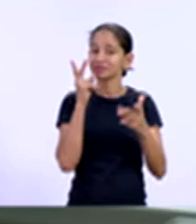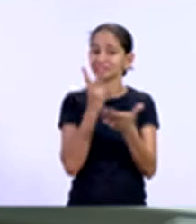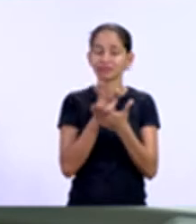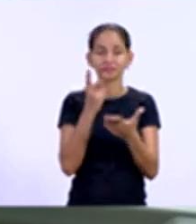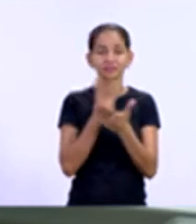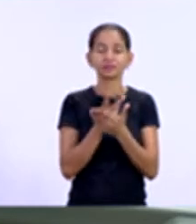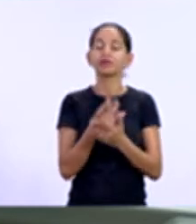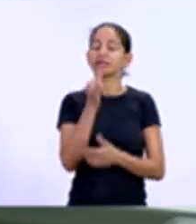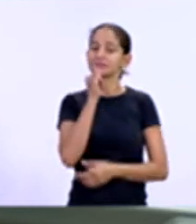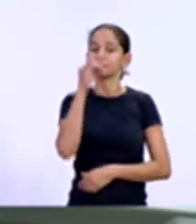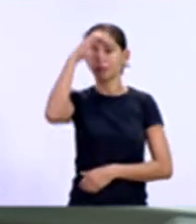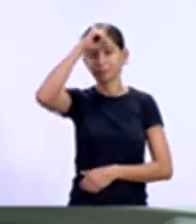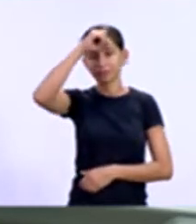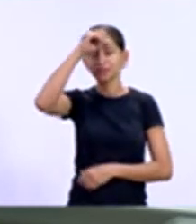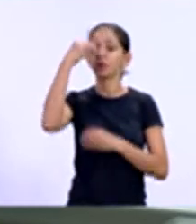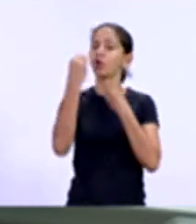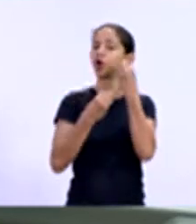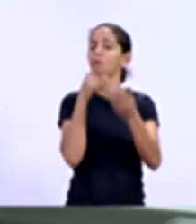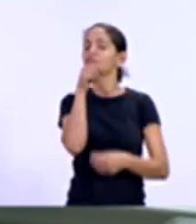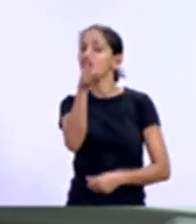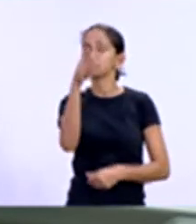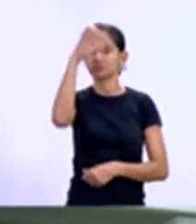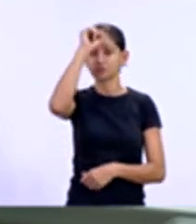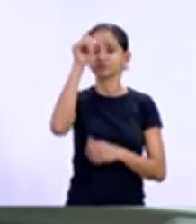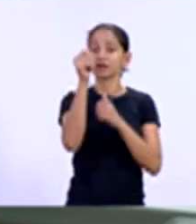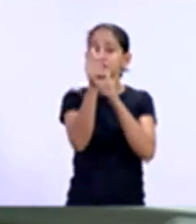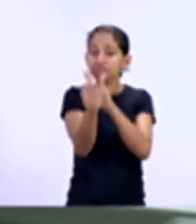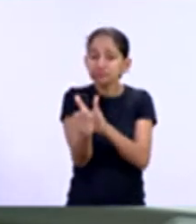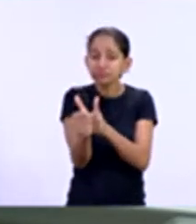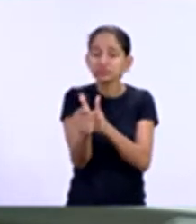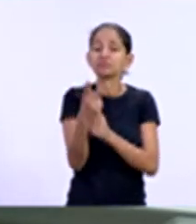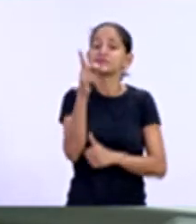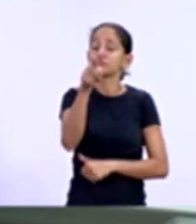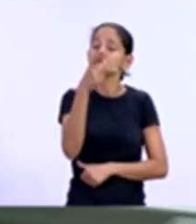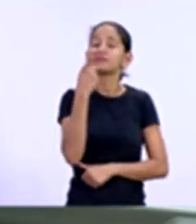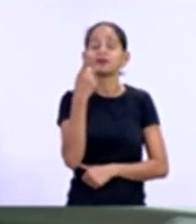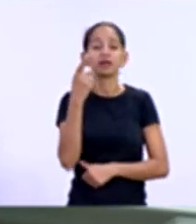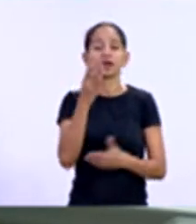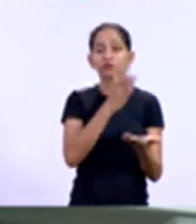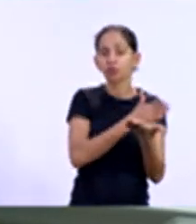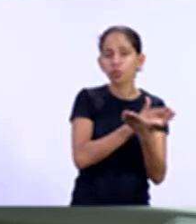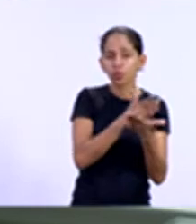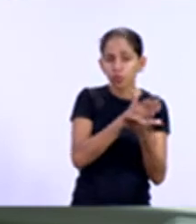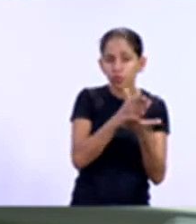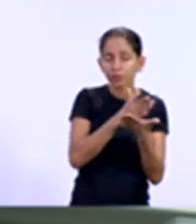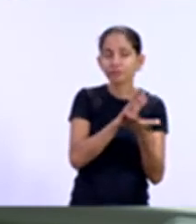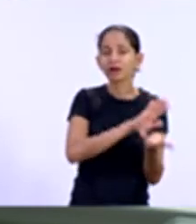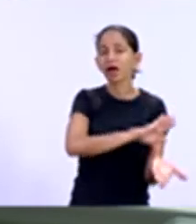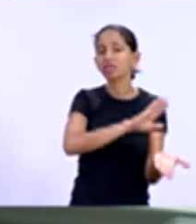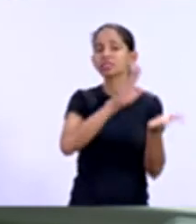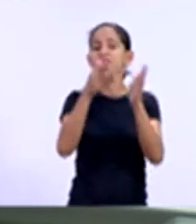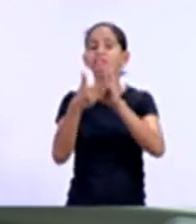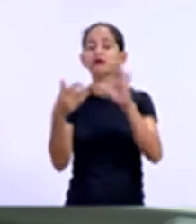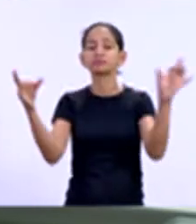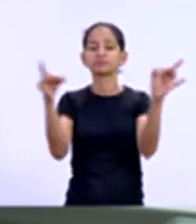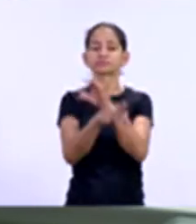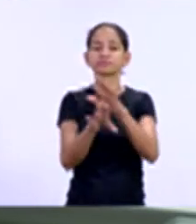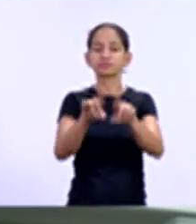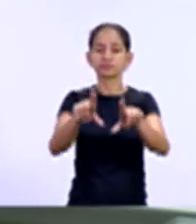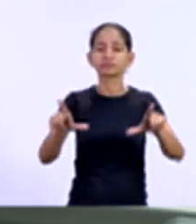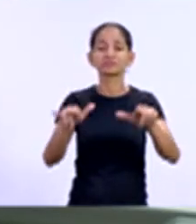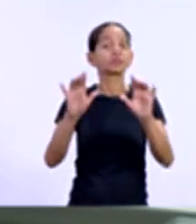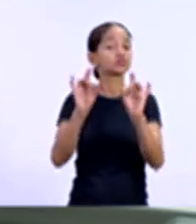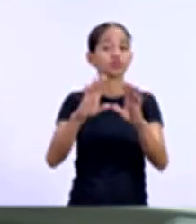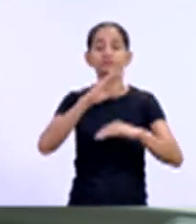de aprendizagem. Por quê? Porque ele vai te acompanhar desde o começo até o final, contribuindo para o